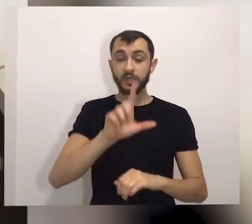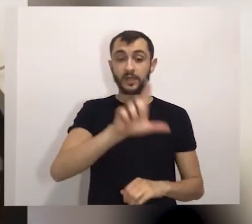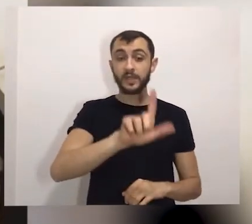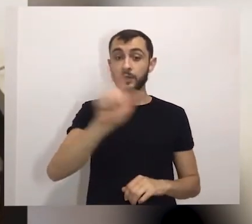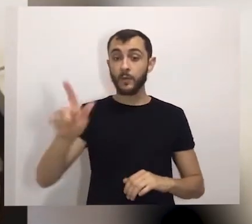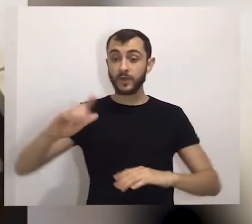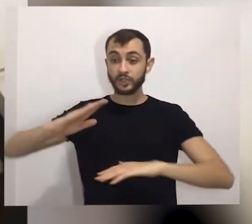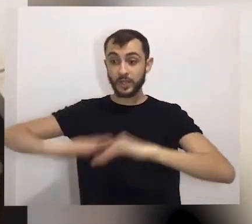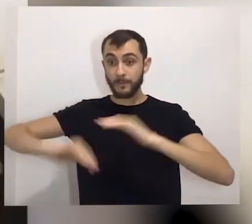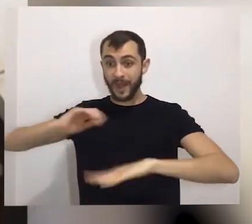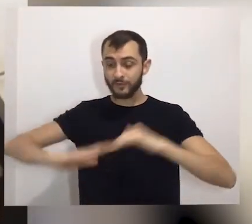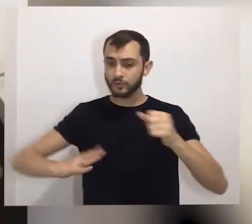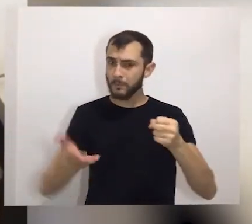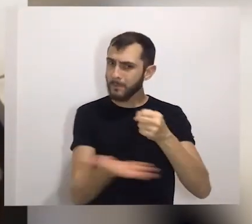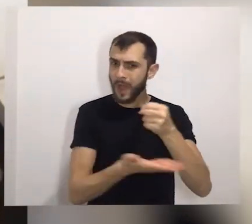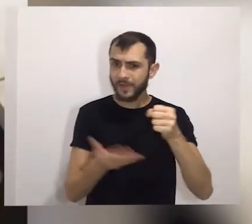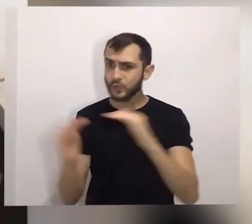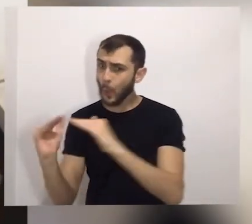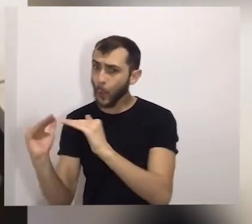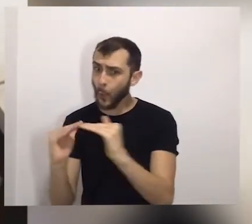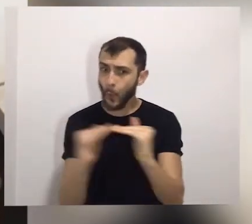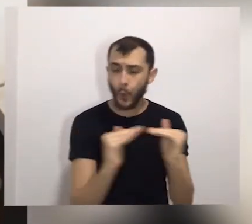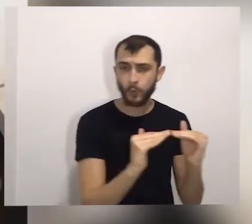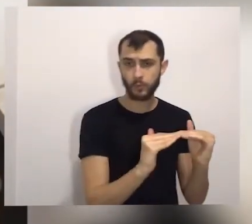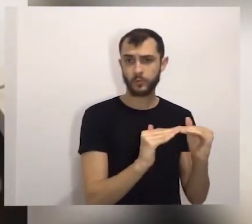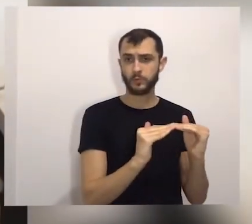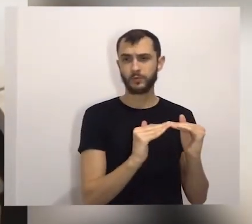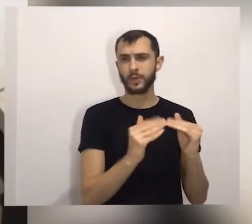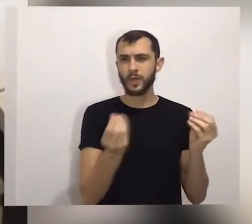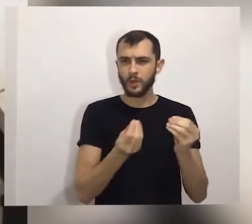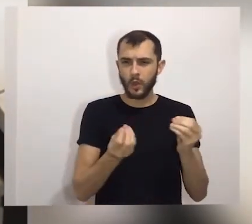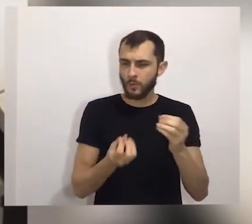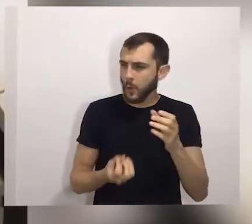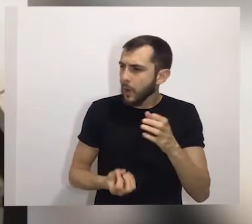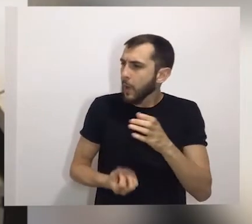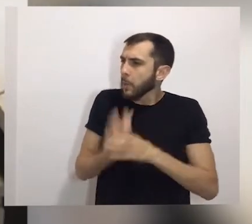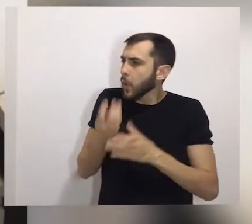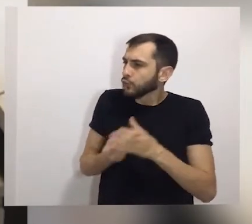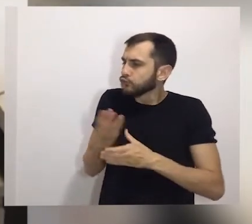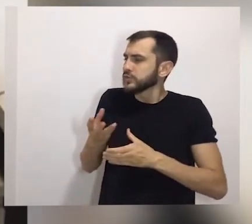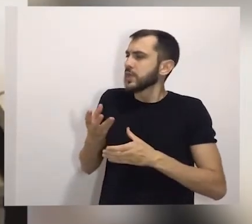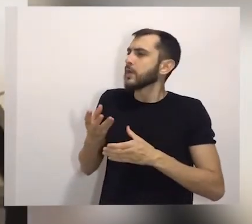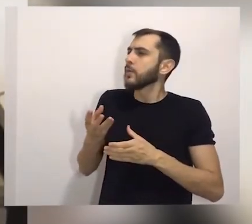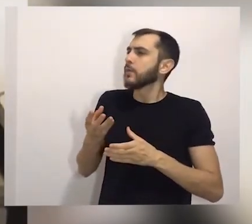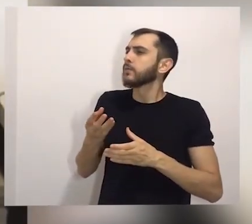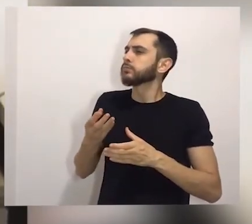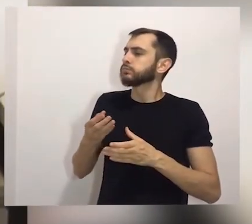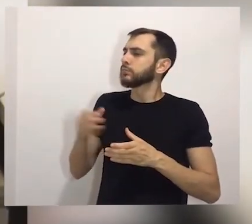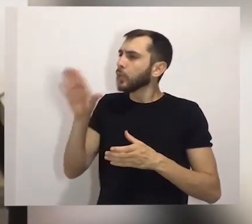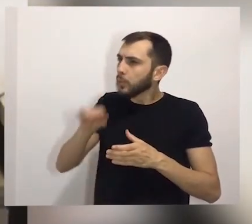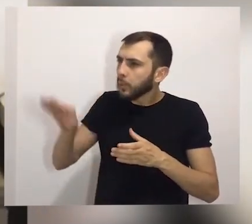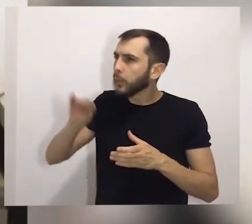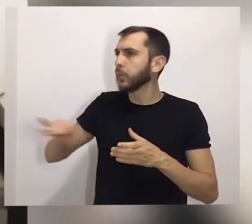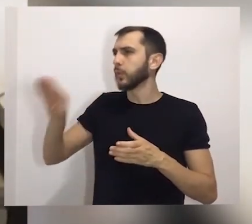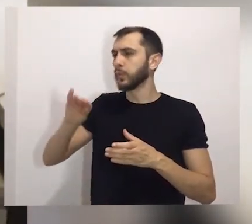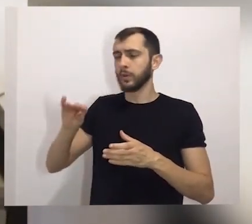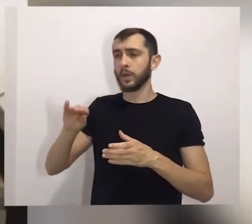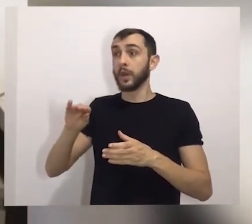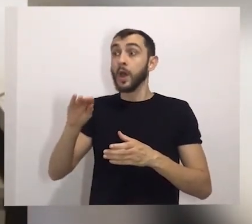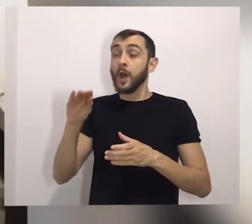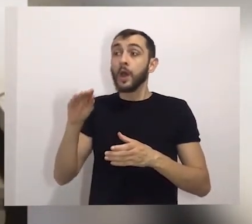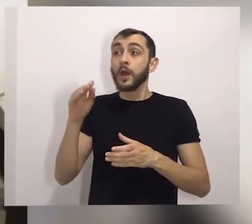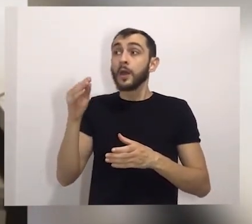princípios comuns das linguagens e suas práticas. Leitura, escrita, escuta e produção oral, análise